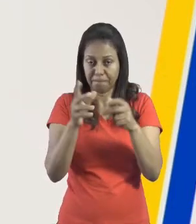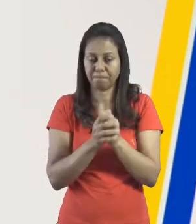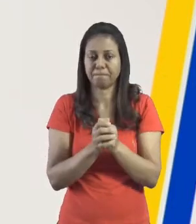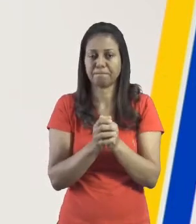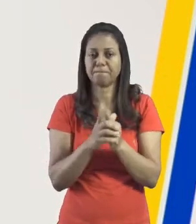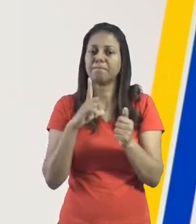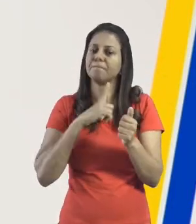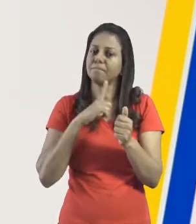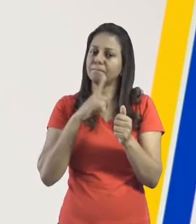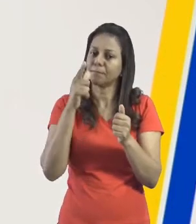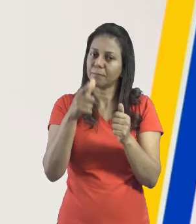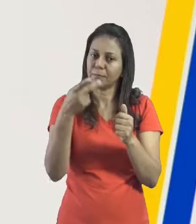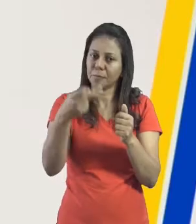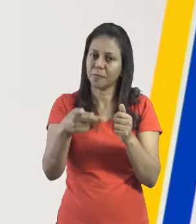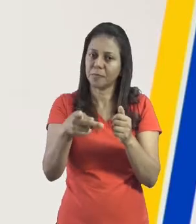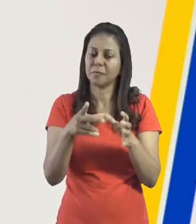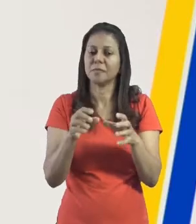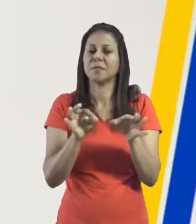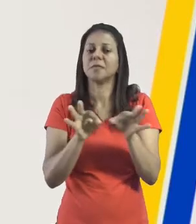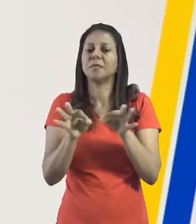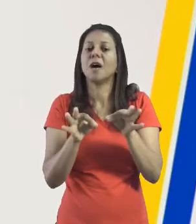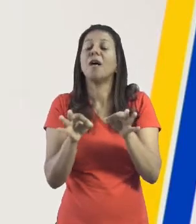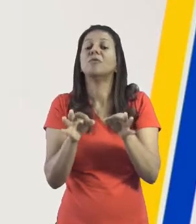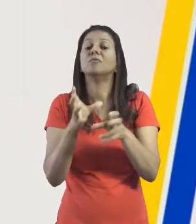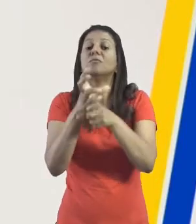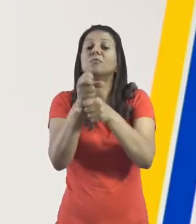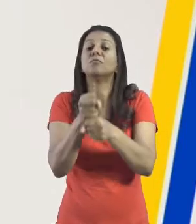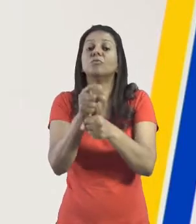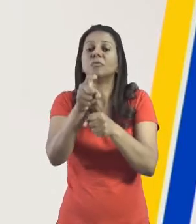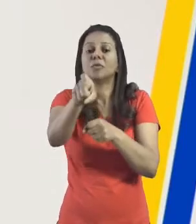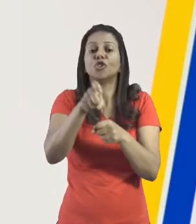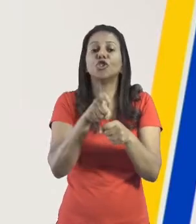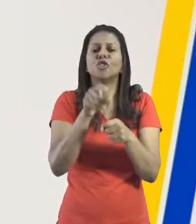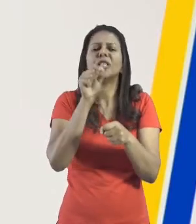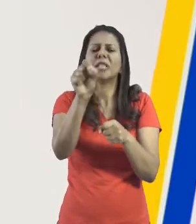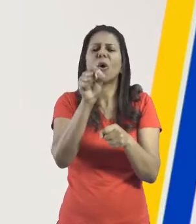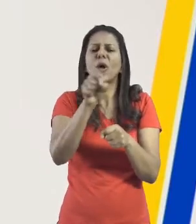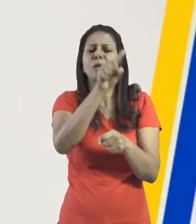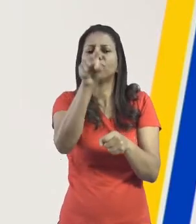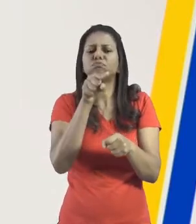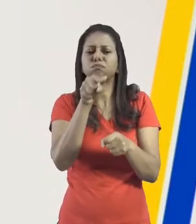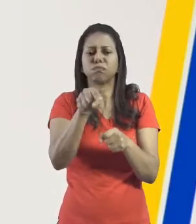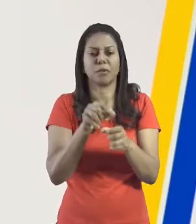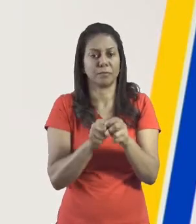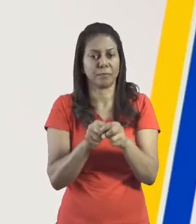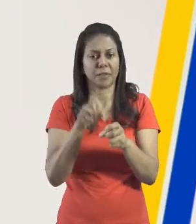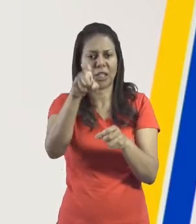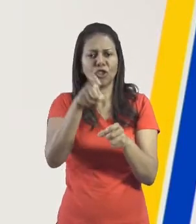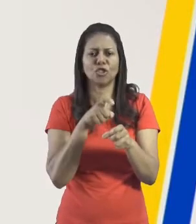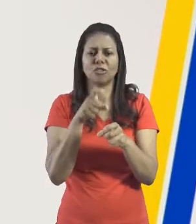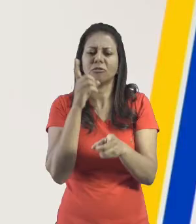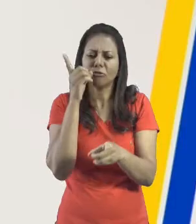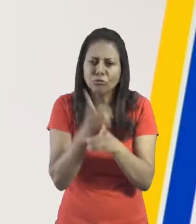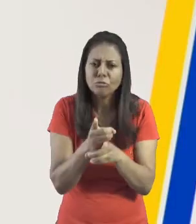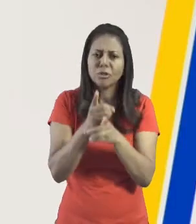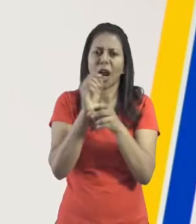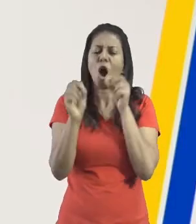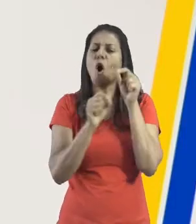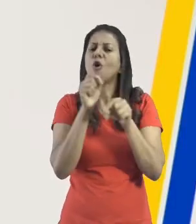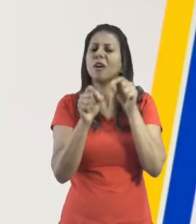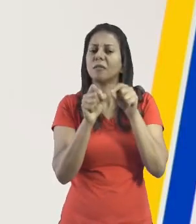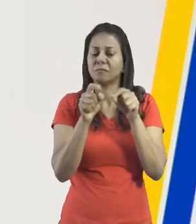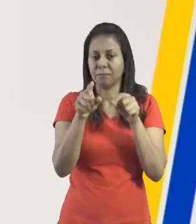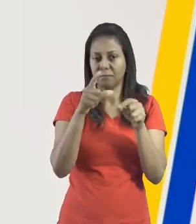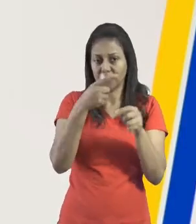isso aí, nós queremos encontrar o valor de quem? De x. Então, se eu quero encontrar o valor de x, eu vou tentar isolá-lo.